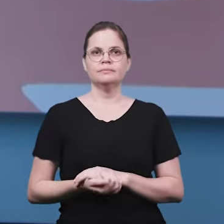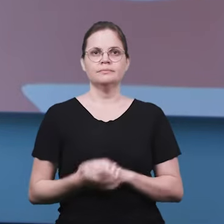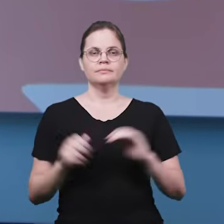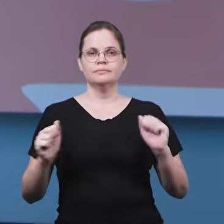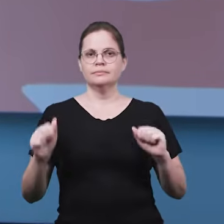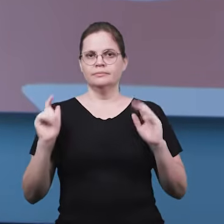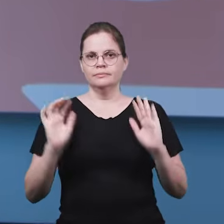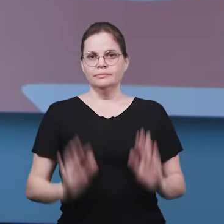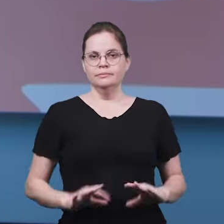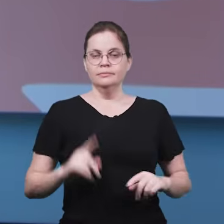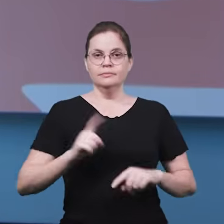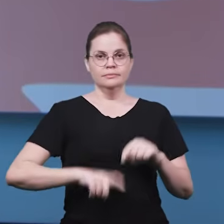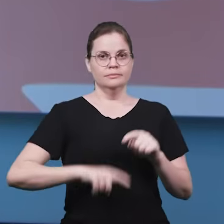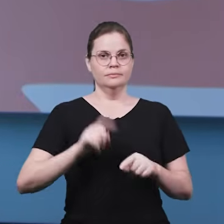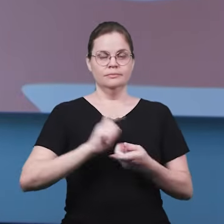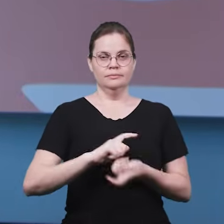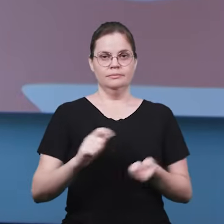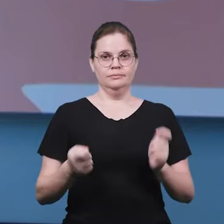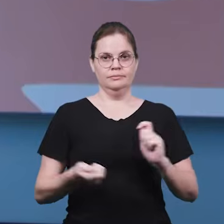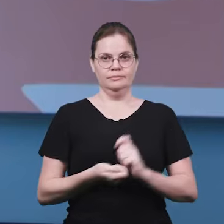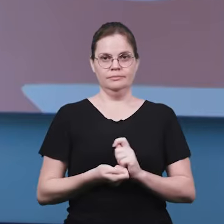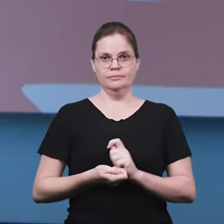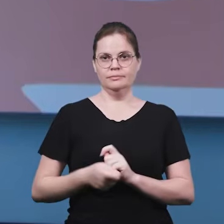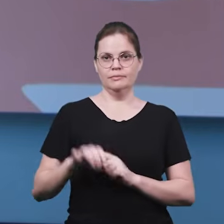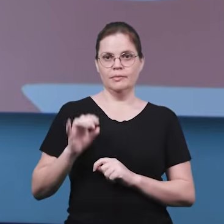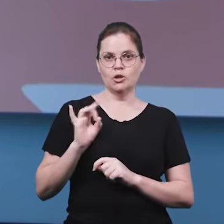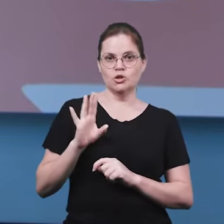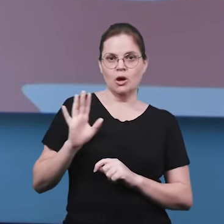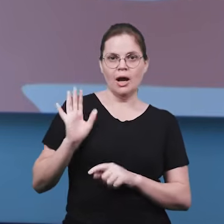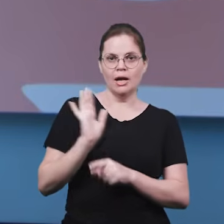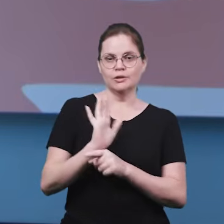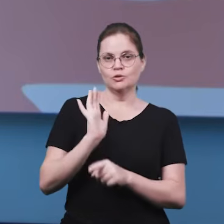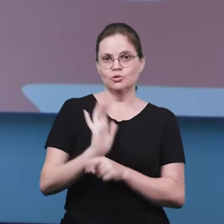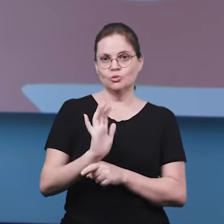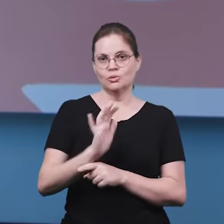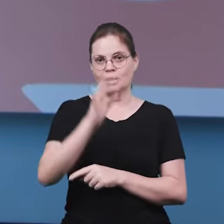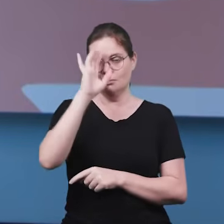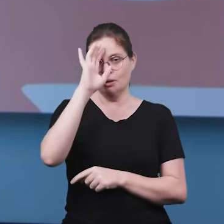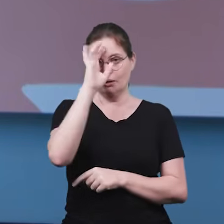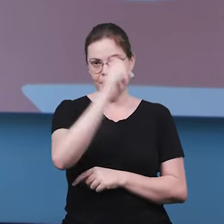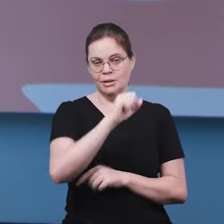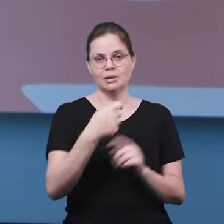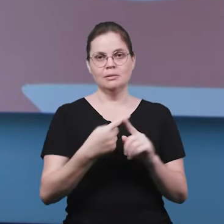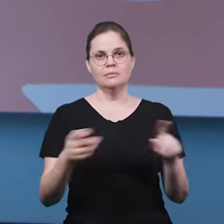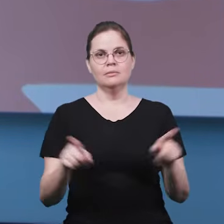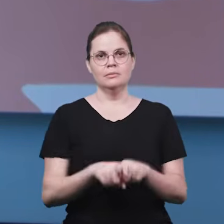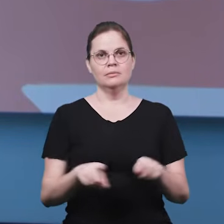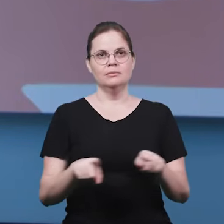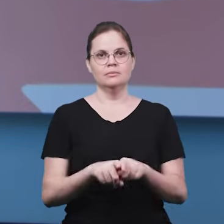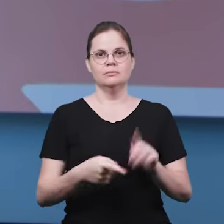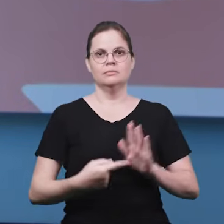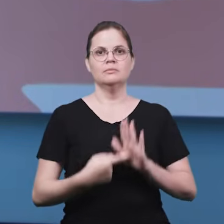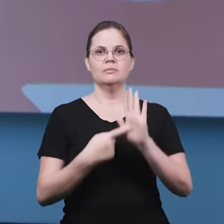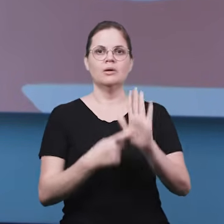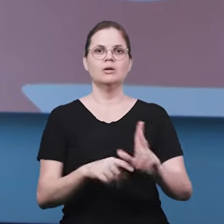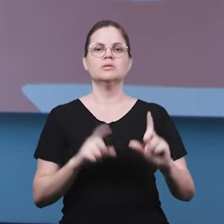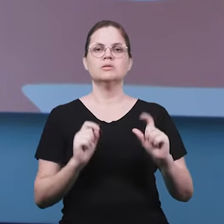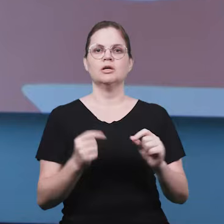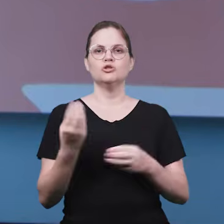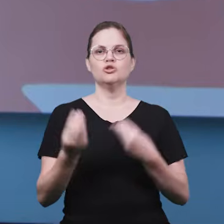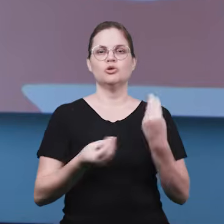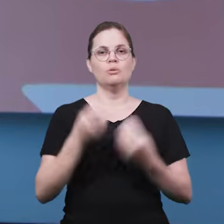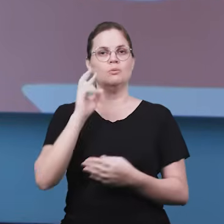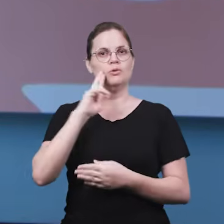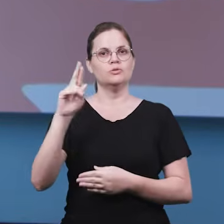Esses recursos adaptados não apenas facilitam o aprendizado, mas também revelam o cuidado